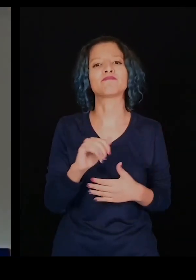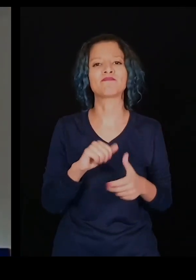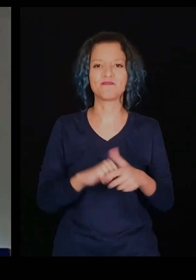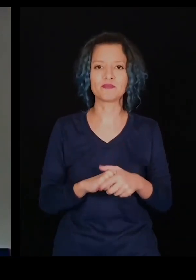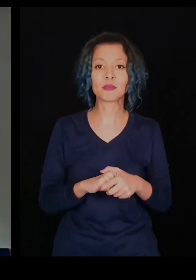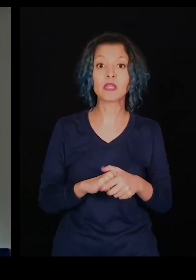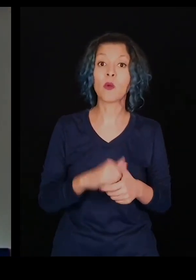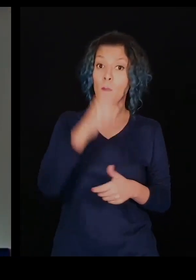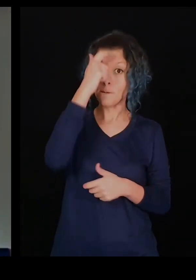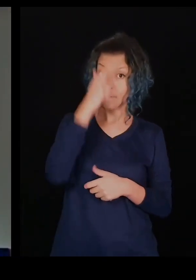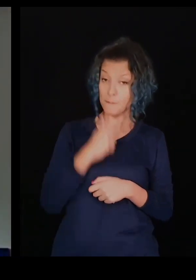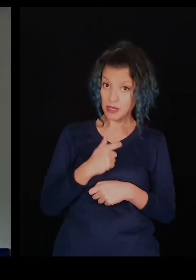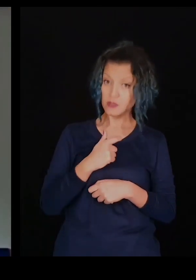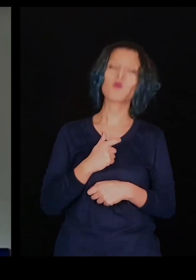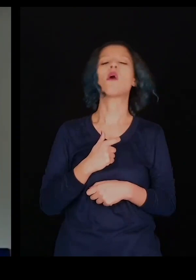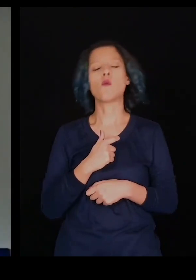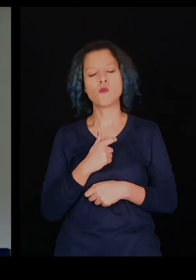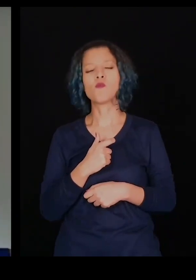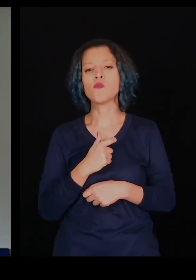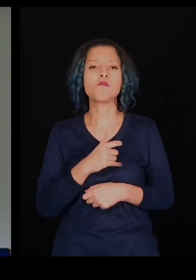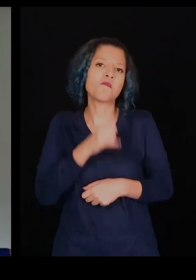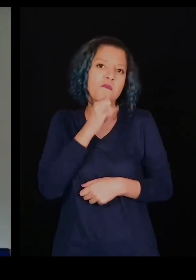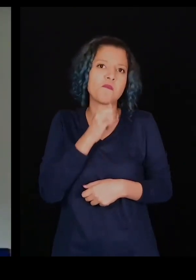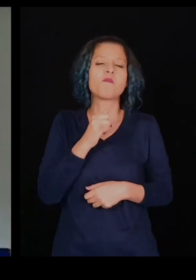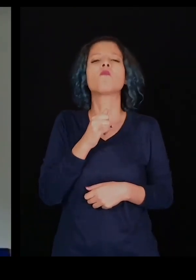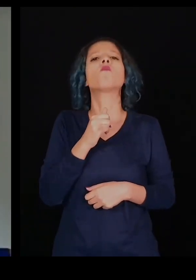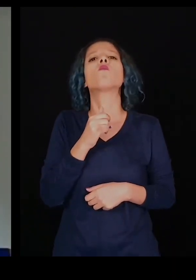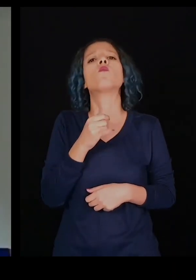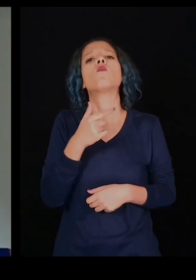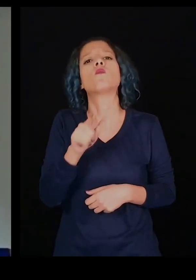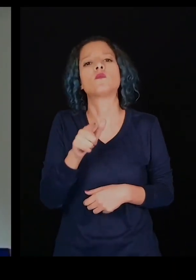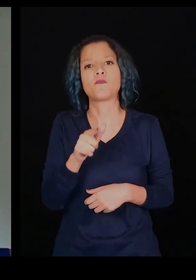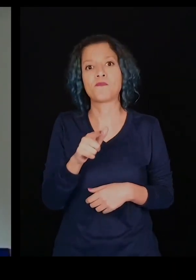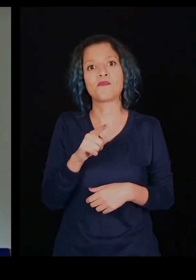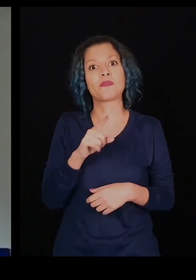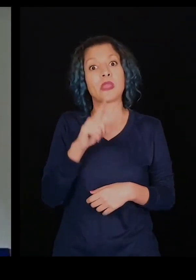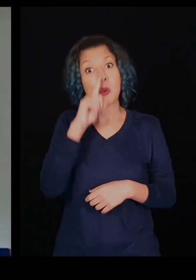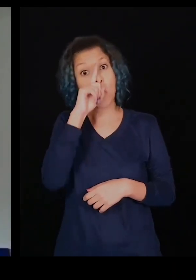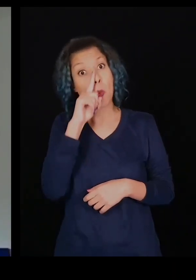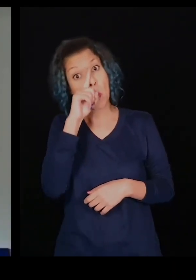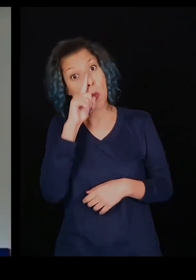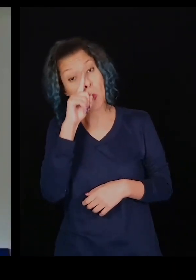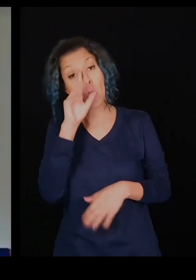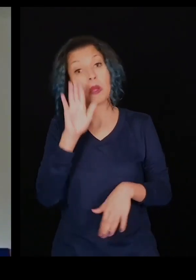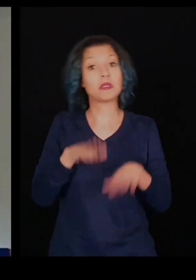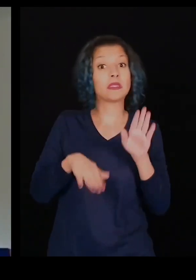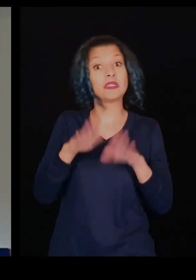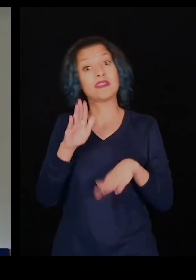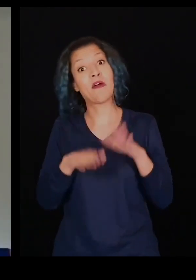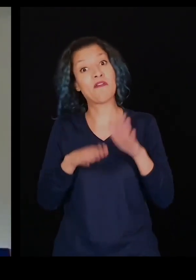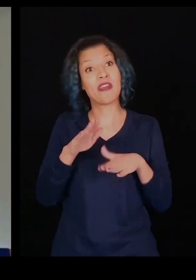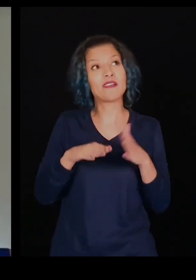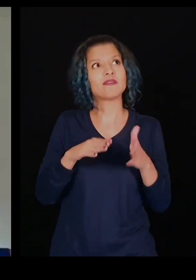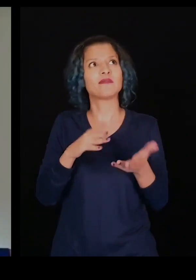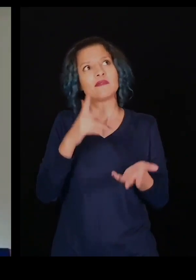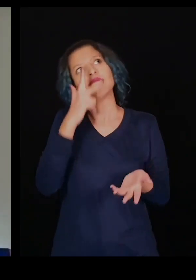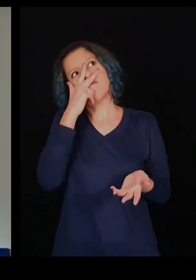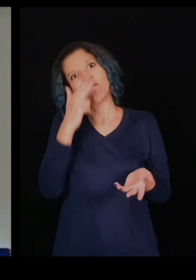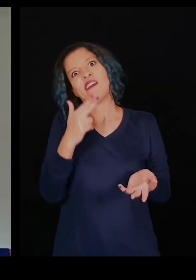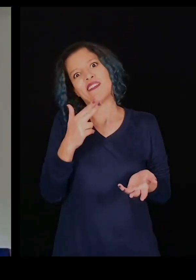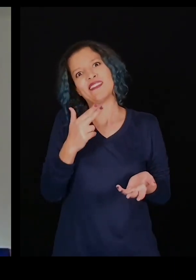dar um exemplo, não correndo o risco de ficar piegas, mas para vocês verem como essa situação